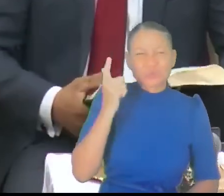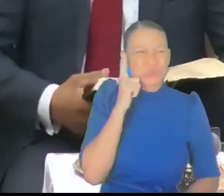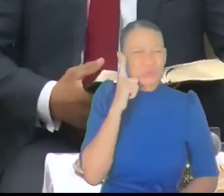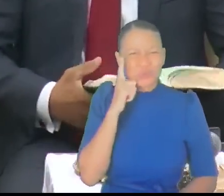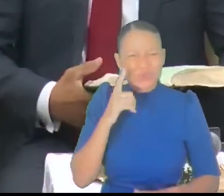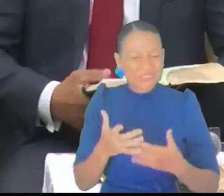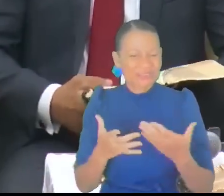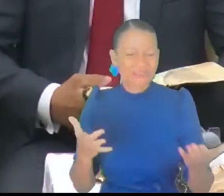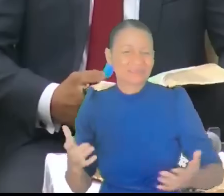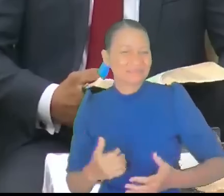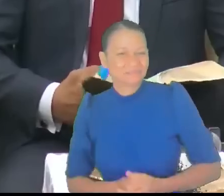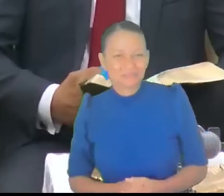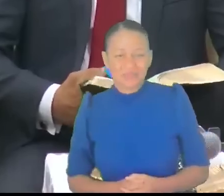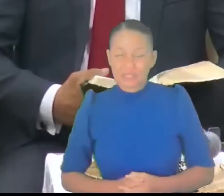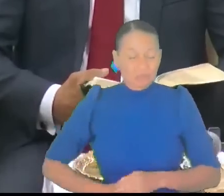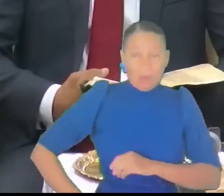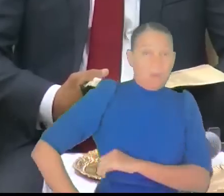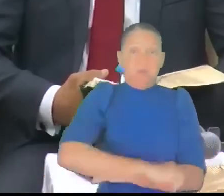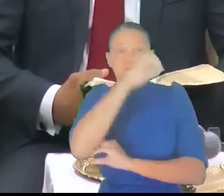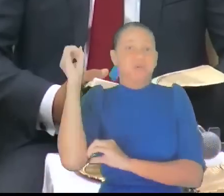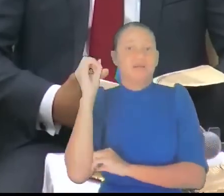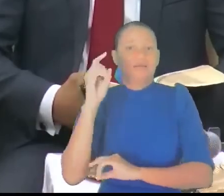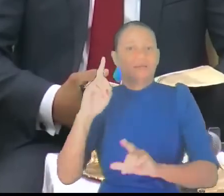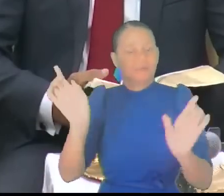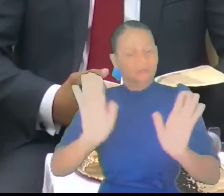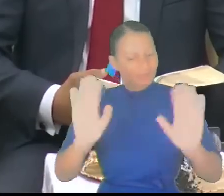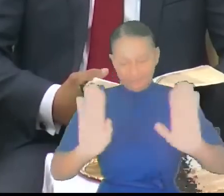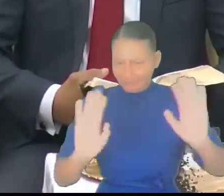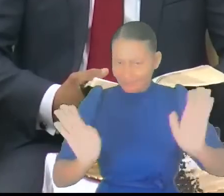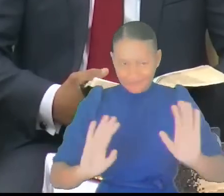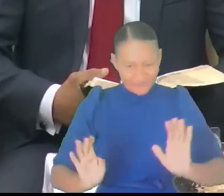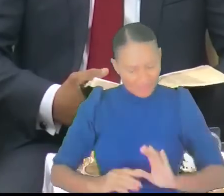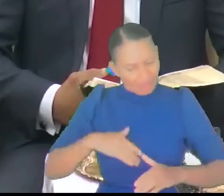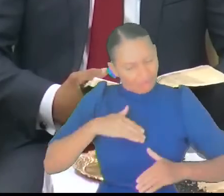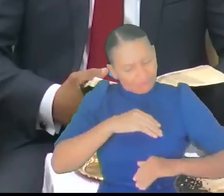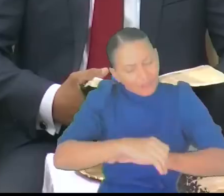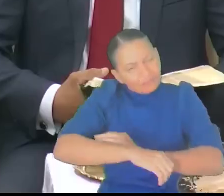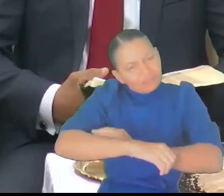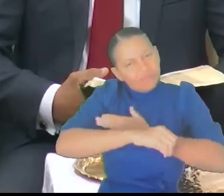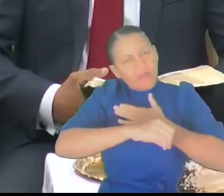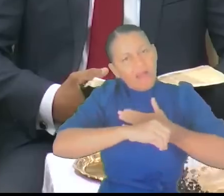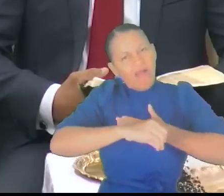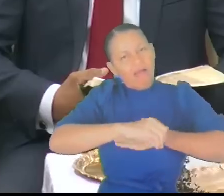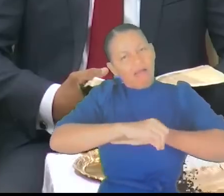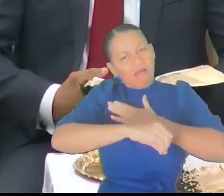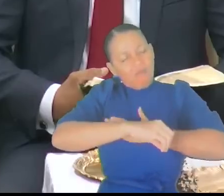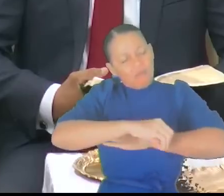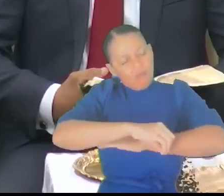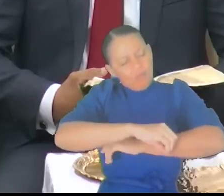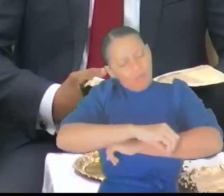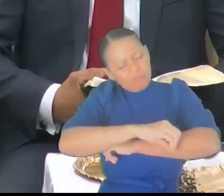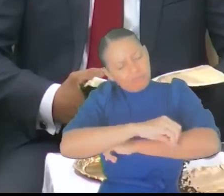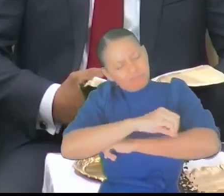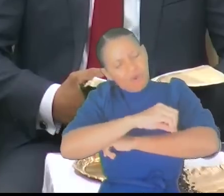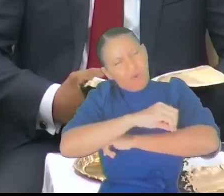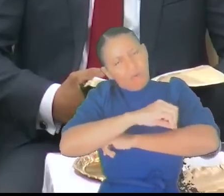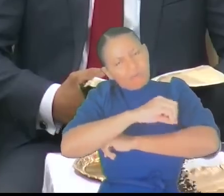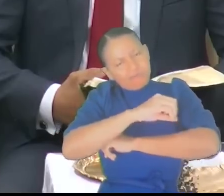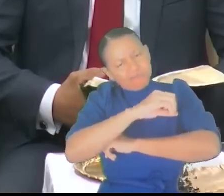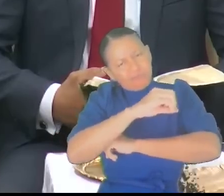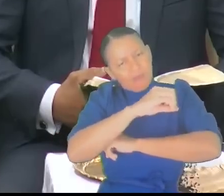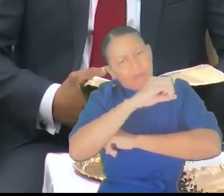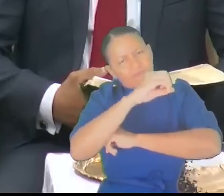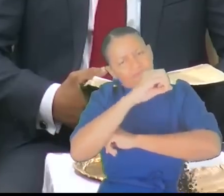no zênite. O sol amanhece não é no meio do céu. Ele amanhece, o sol amanhece baixinho. E